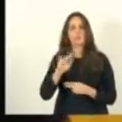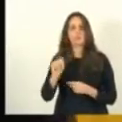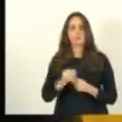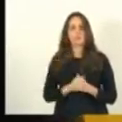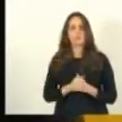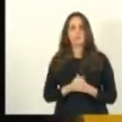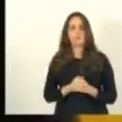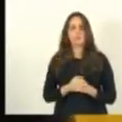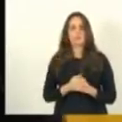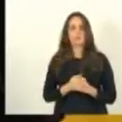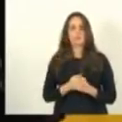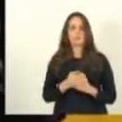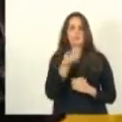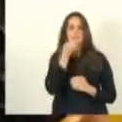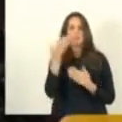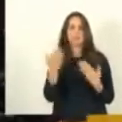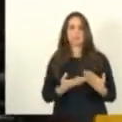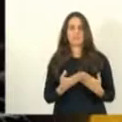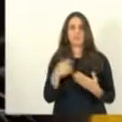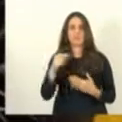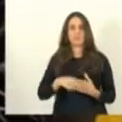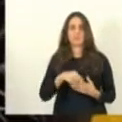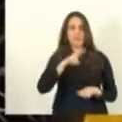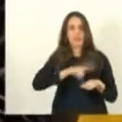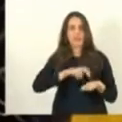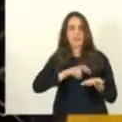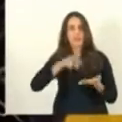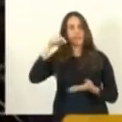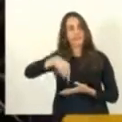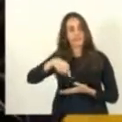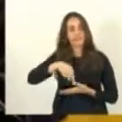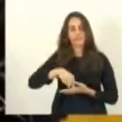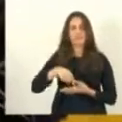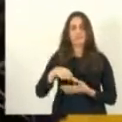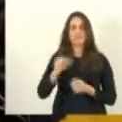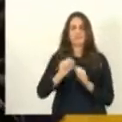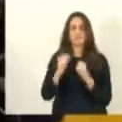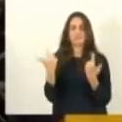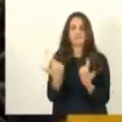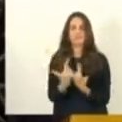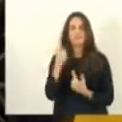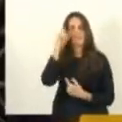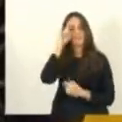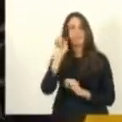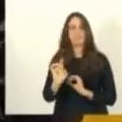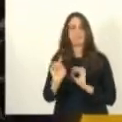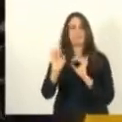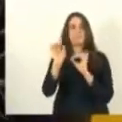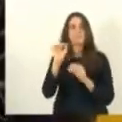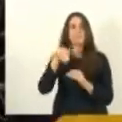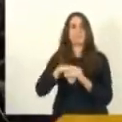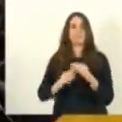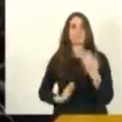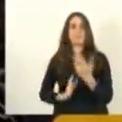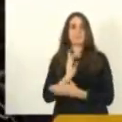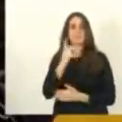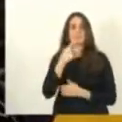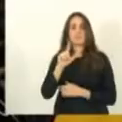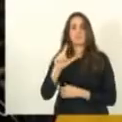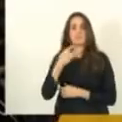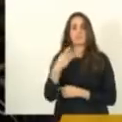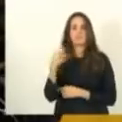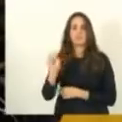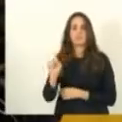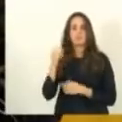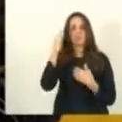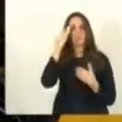Thaisinha. Bem-vindo, Alegre, aqui marcando a presença nesse dia importante da aprovação do PL 38.